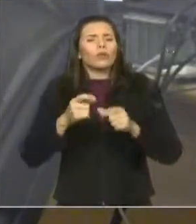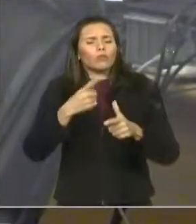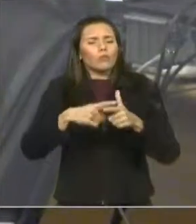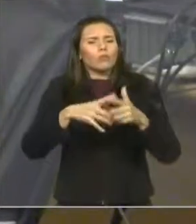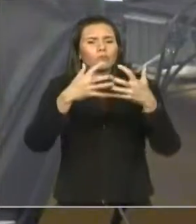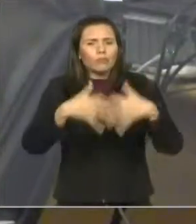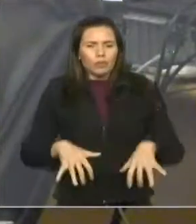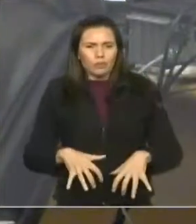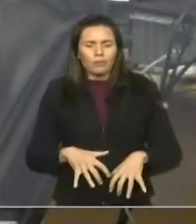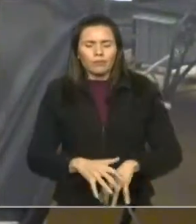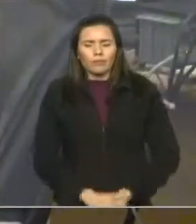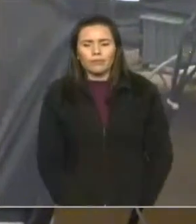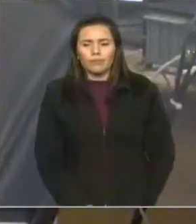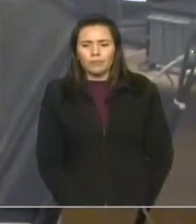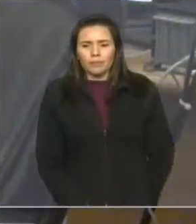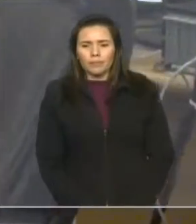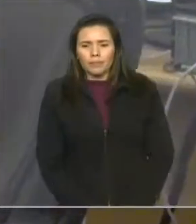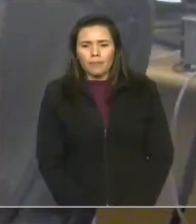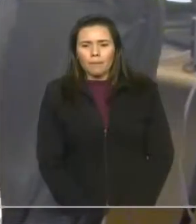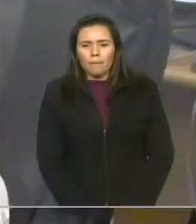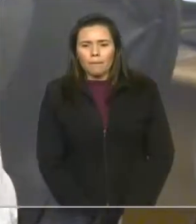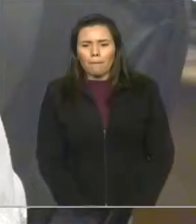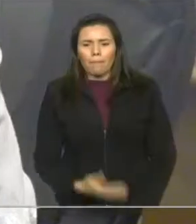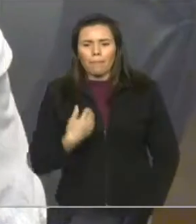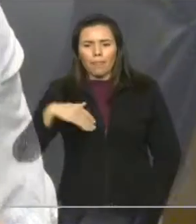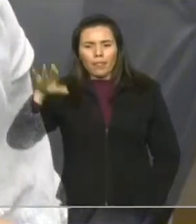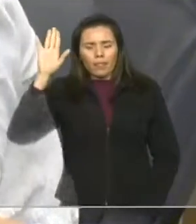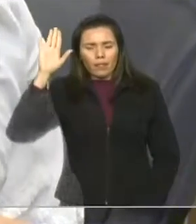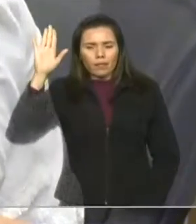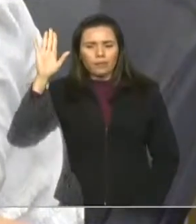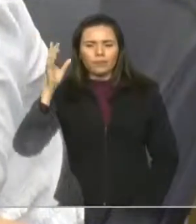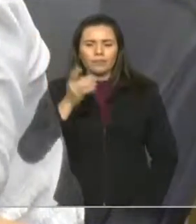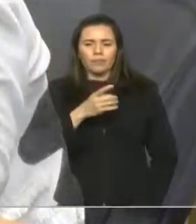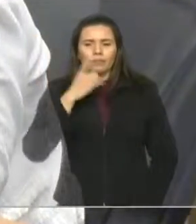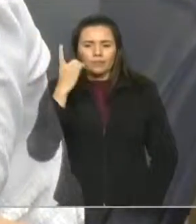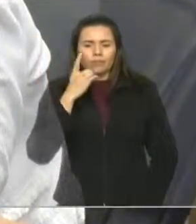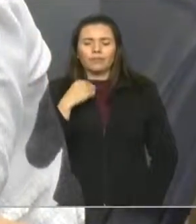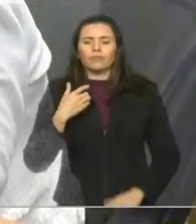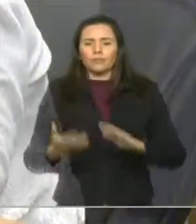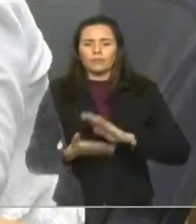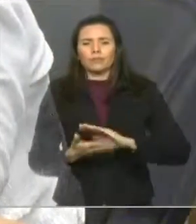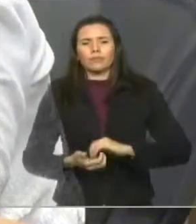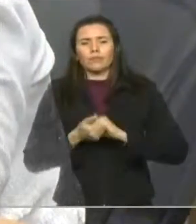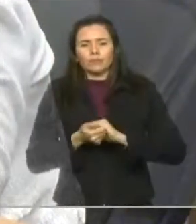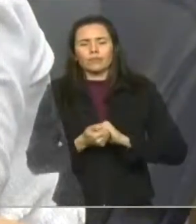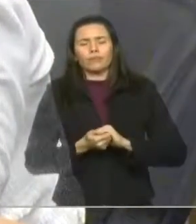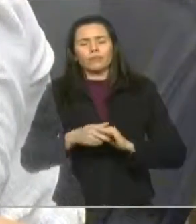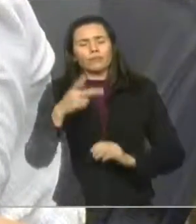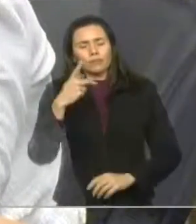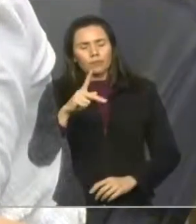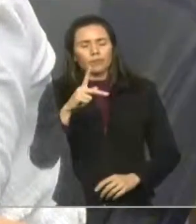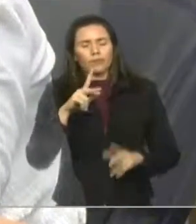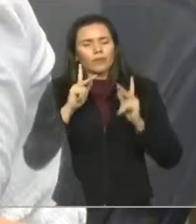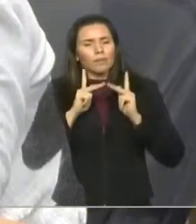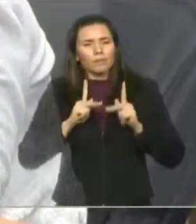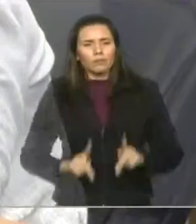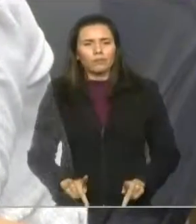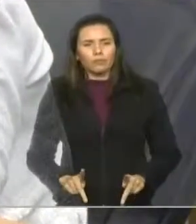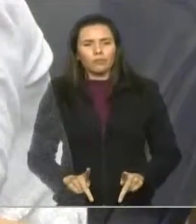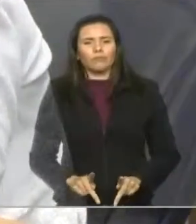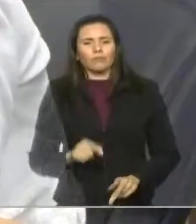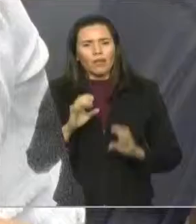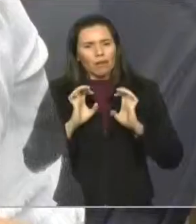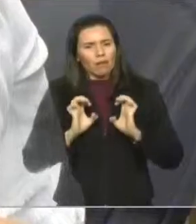Deputado Iglesias. Deputado Duarte. Uma parte aqui, parabenizo Vossa Excelência pela postura, pela